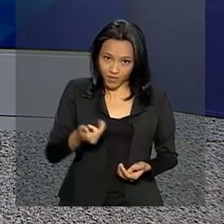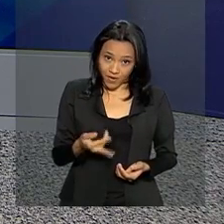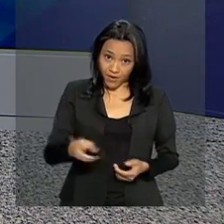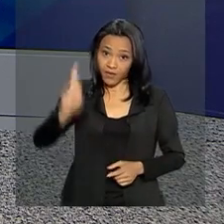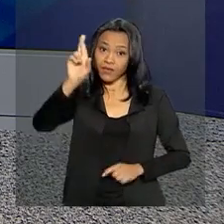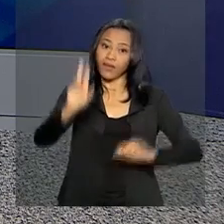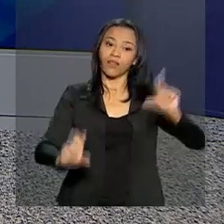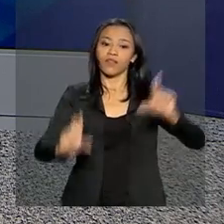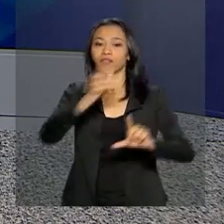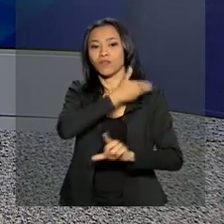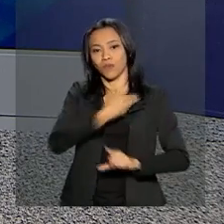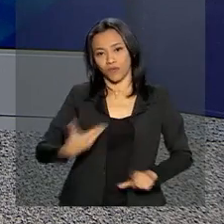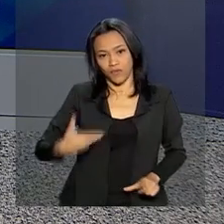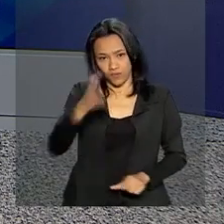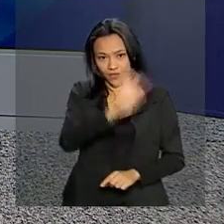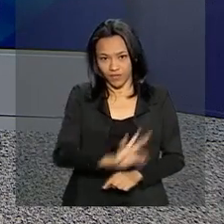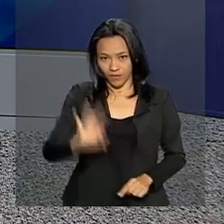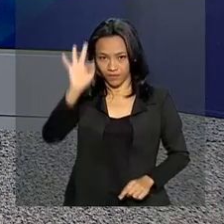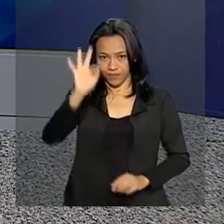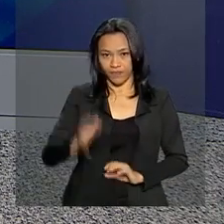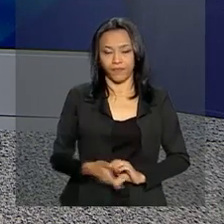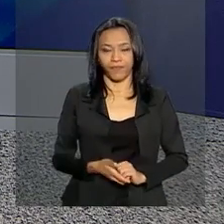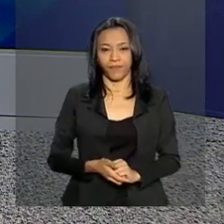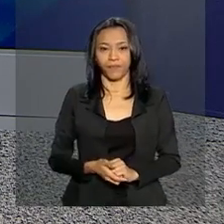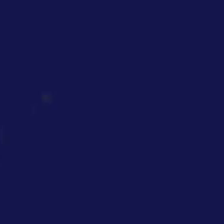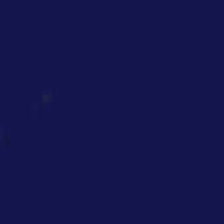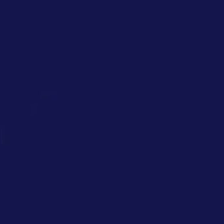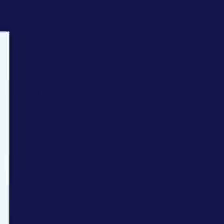na nbr a tv do governo federal